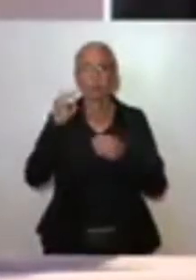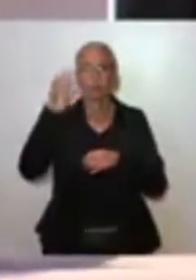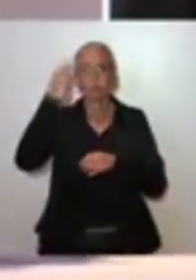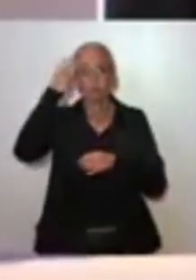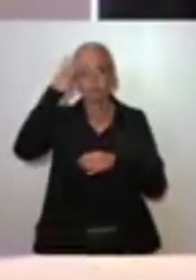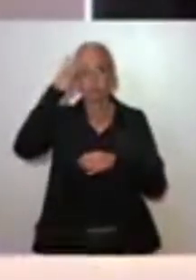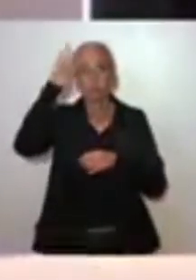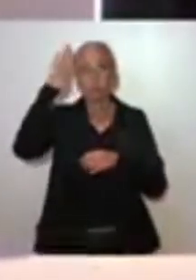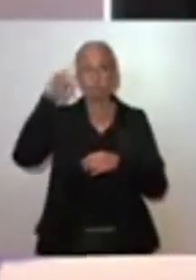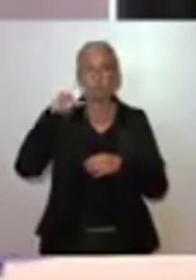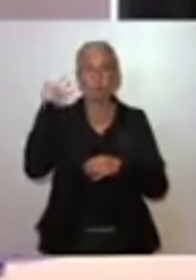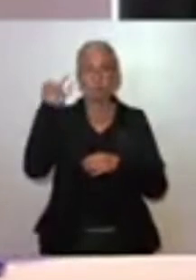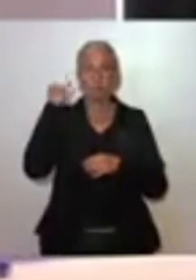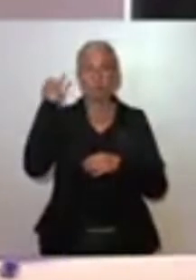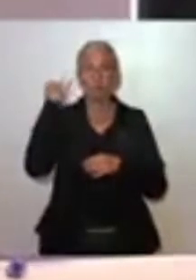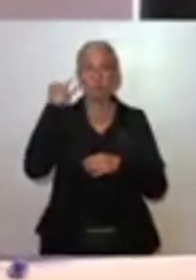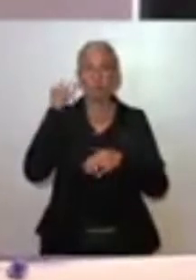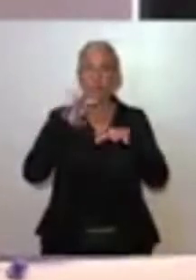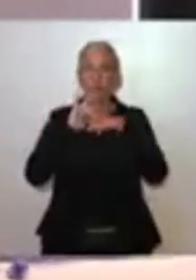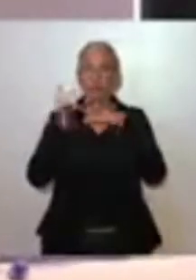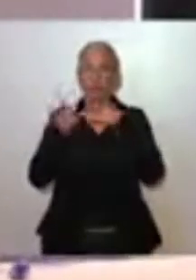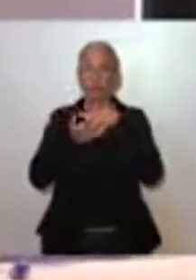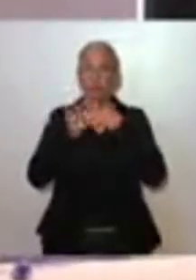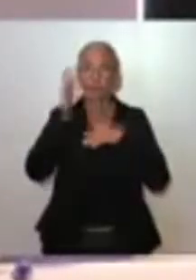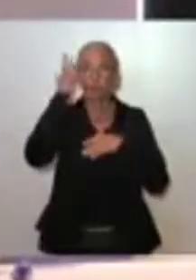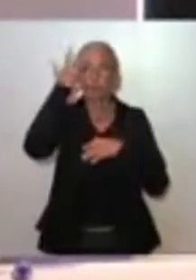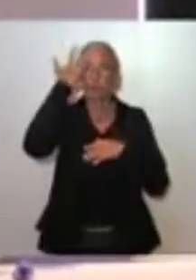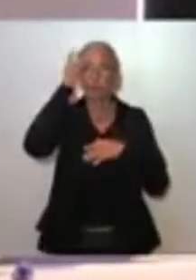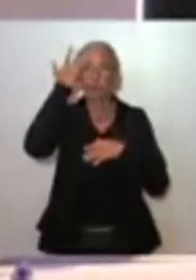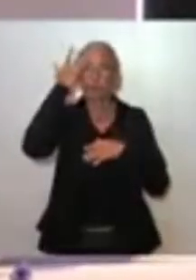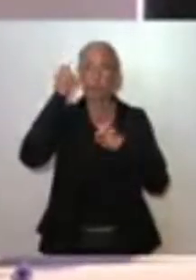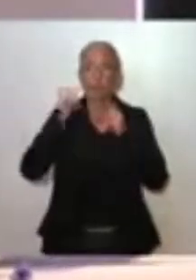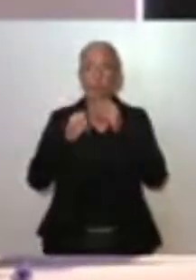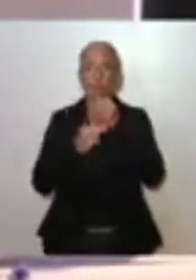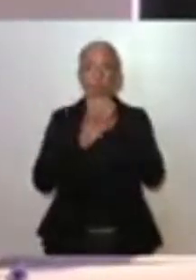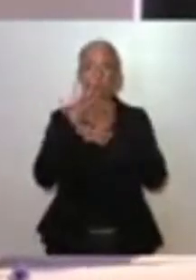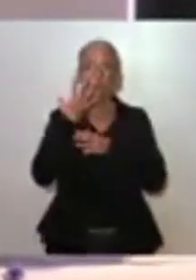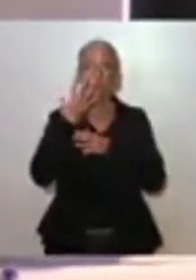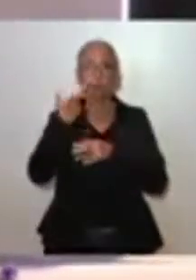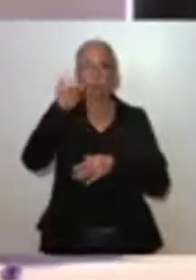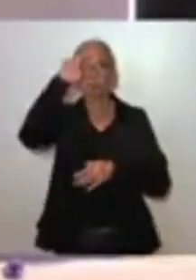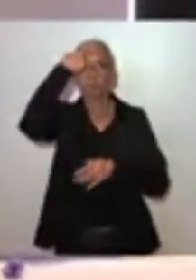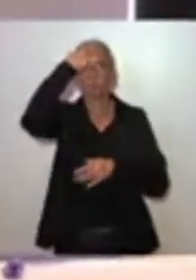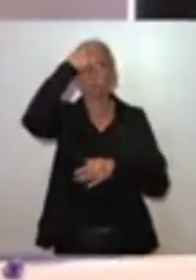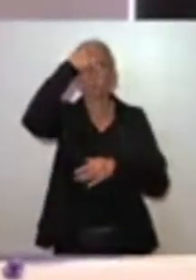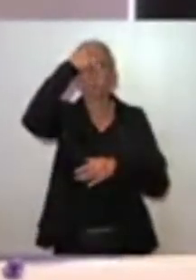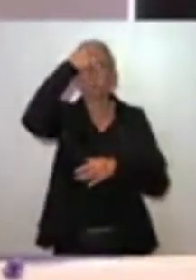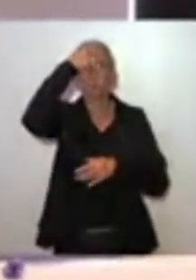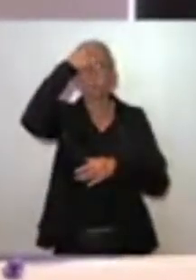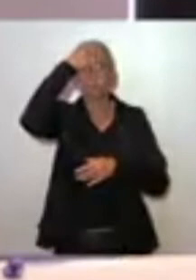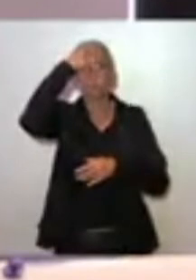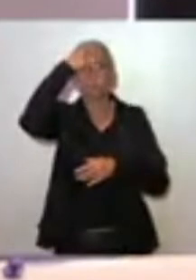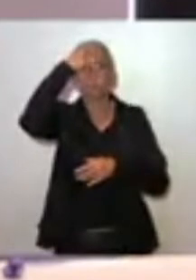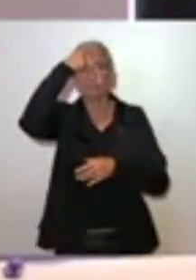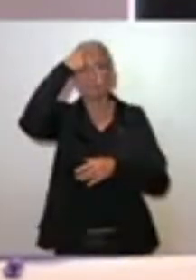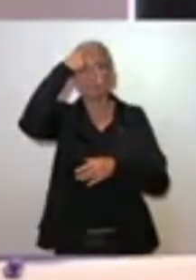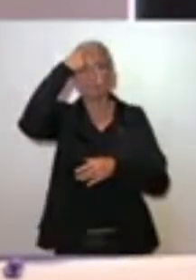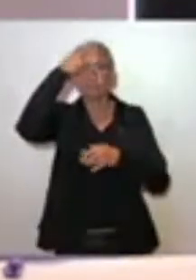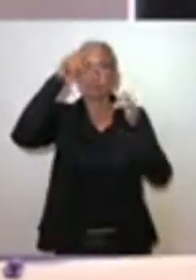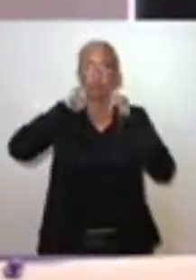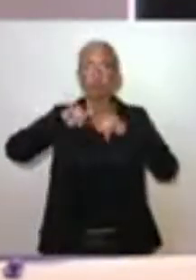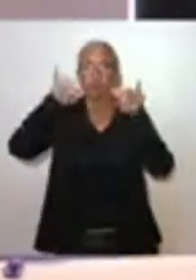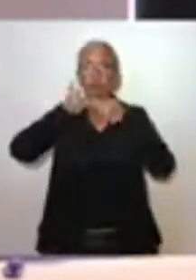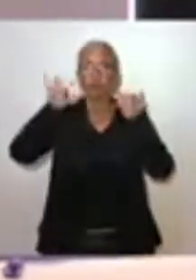das mídias sociais eu acho que é criar a consciência de não repassar